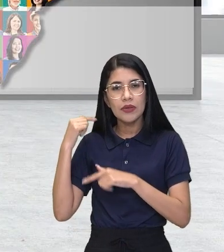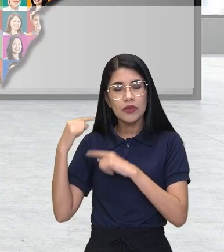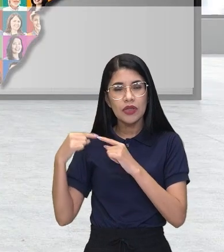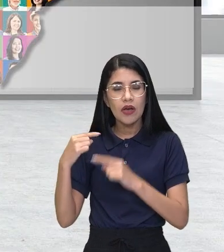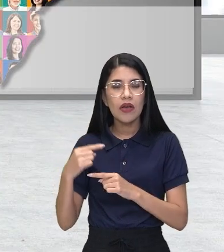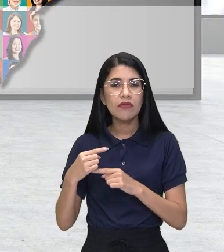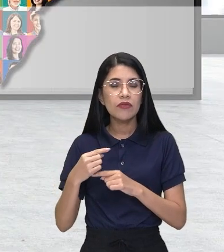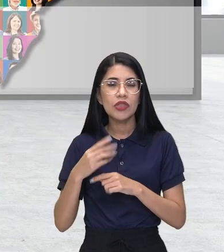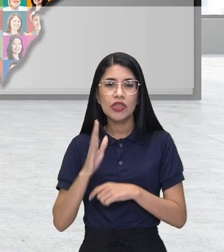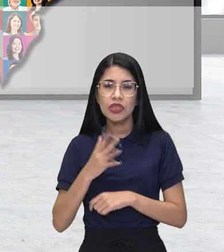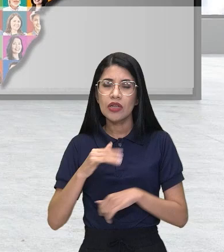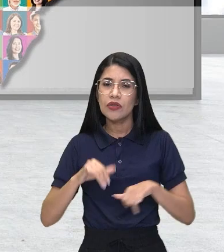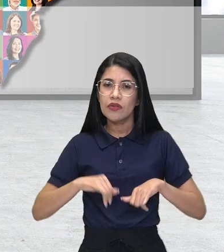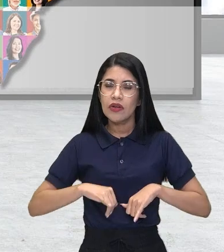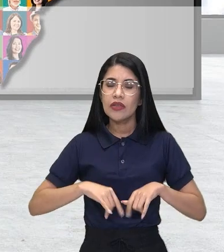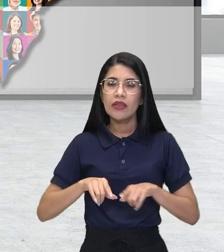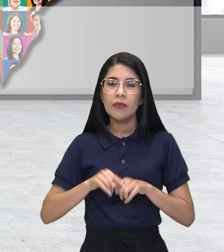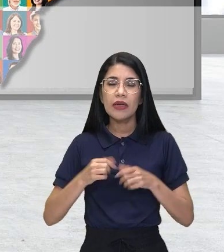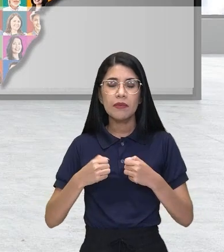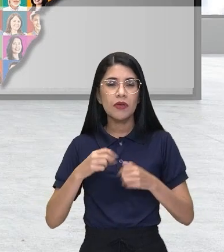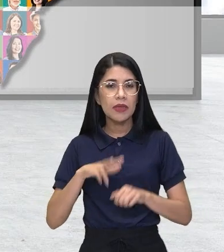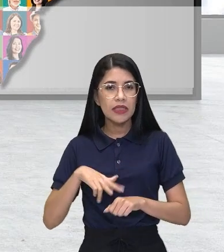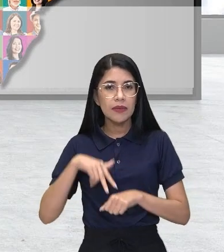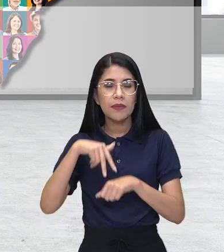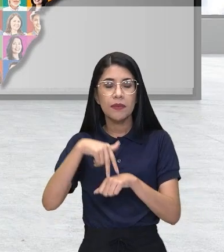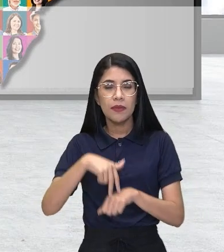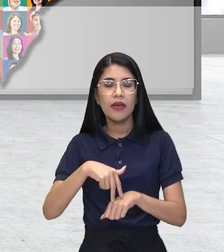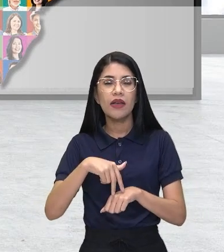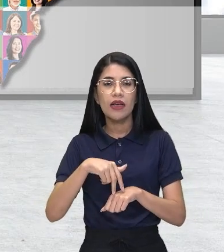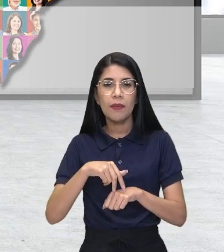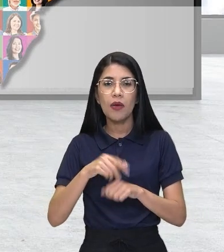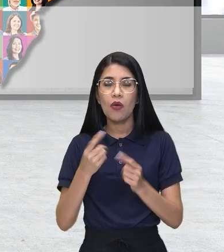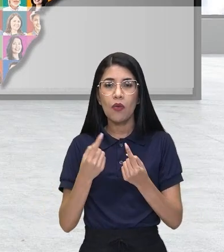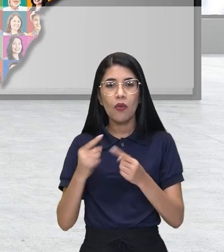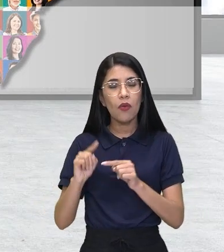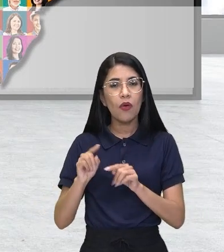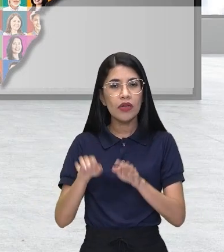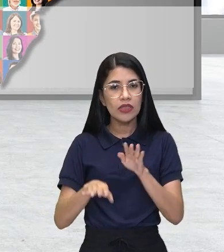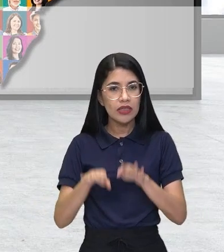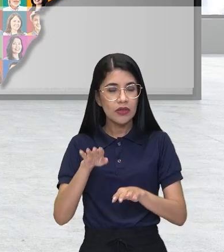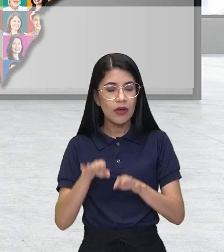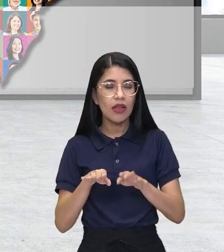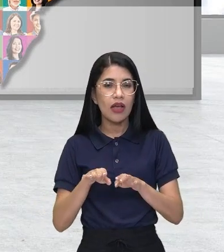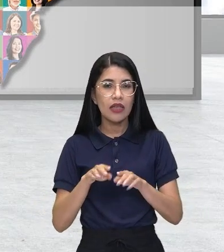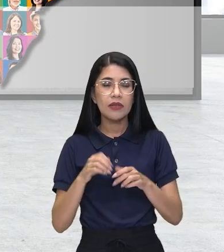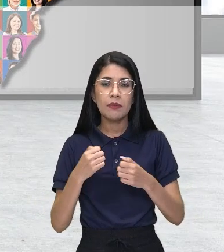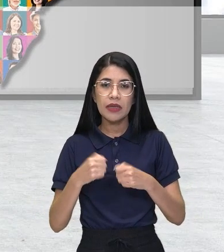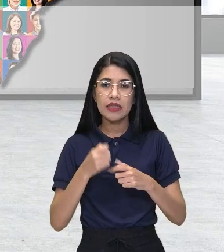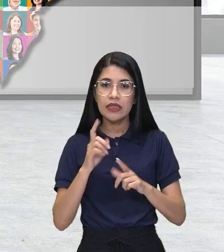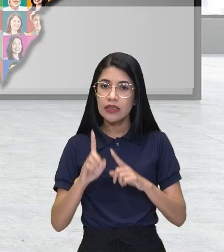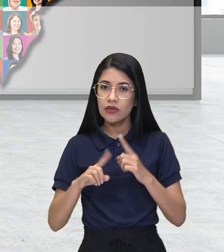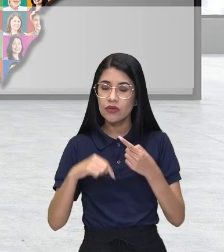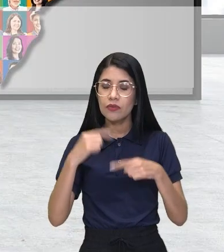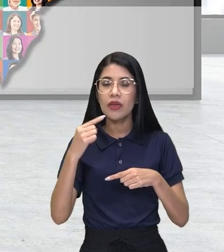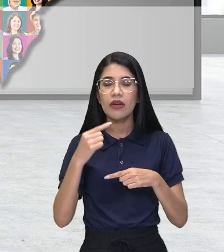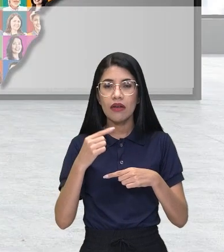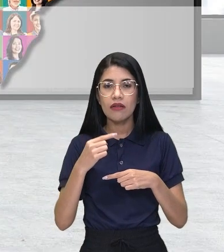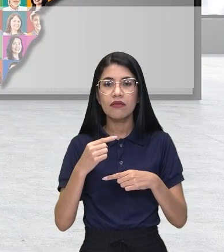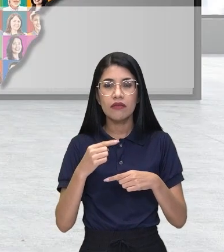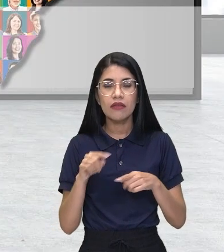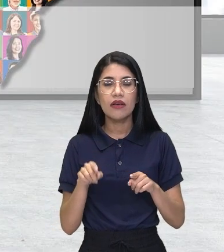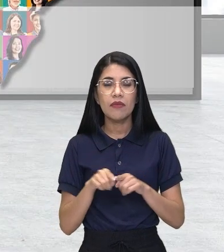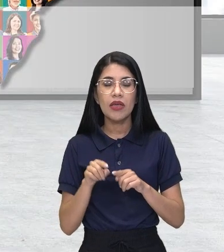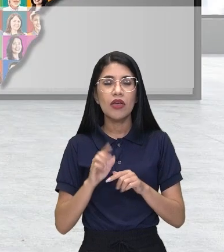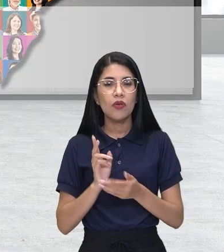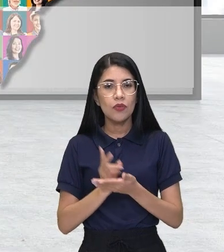mais tempo, de se posicionar mesmo contra qualquer tipo de desigualdade. Essa é uma coisa que tem que ser superada na sociedade, que a gente ainda está